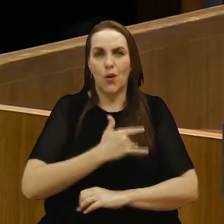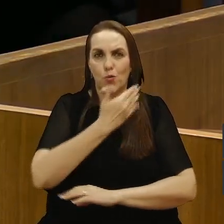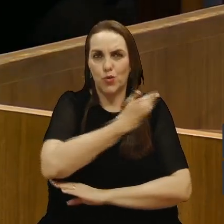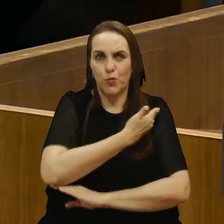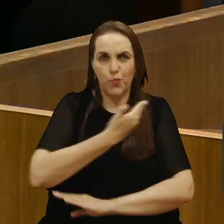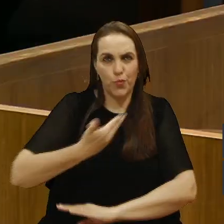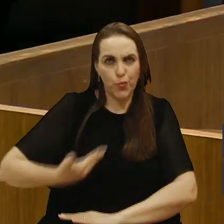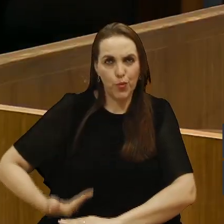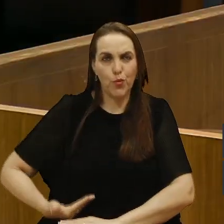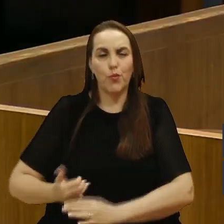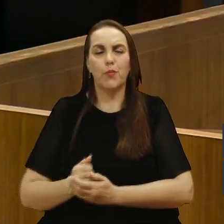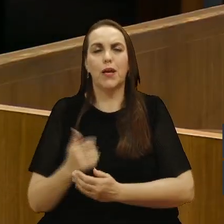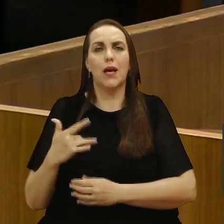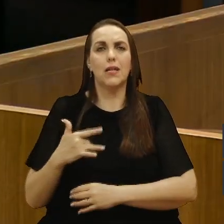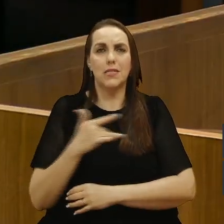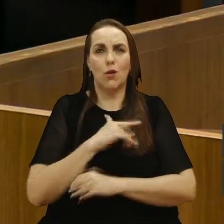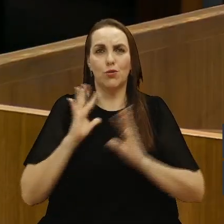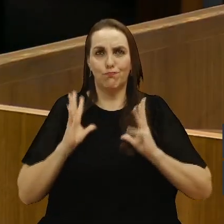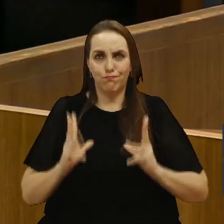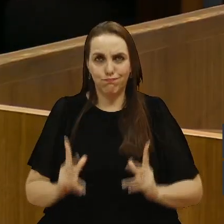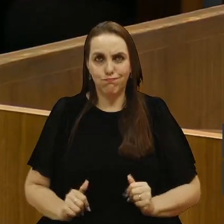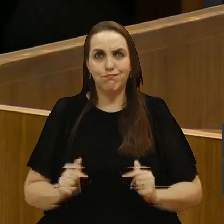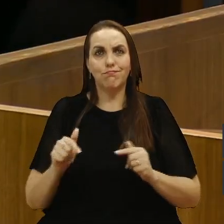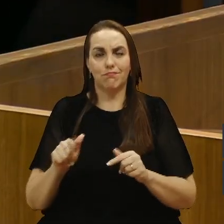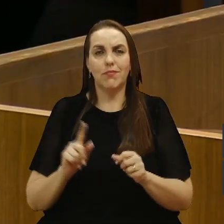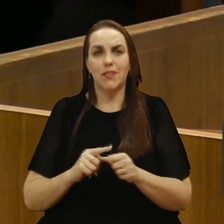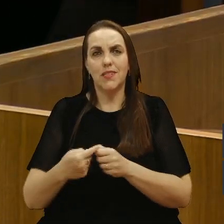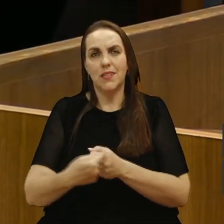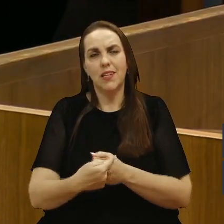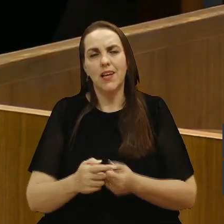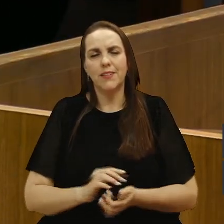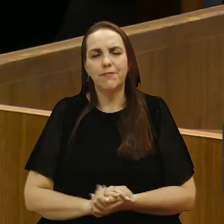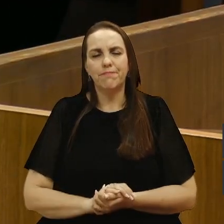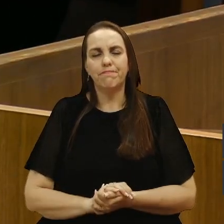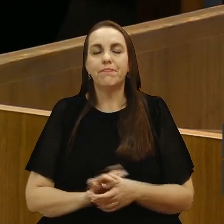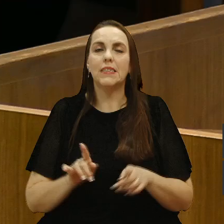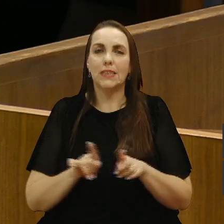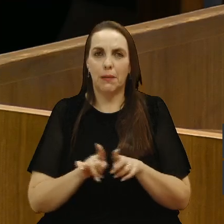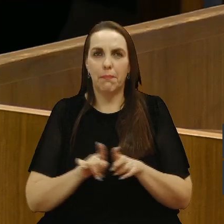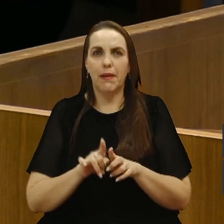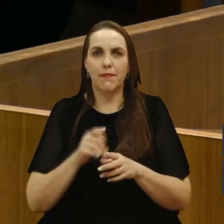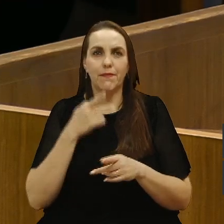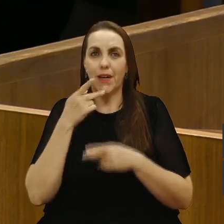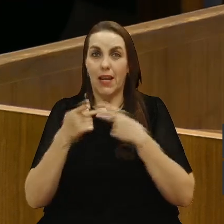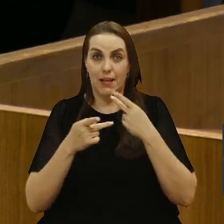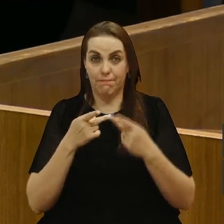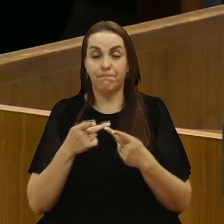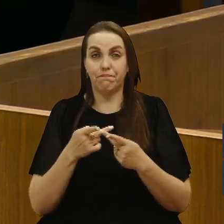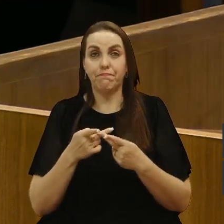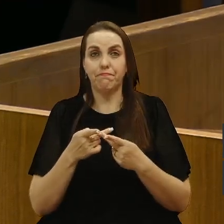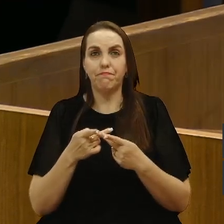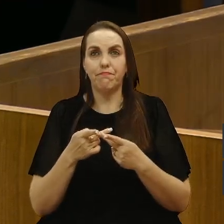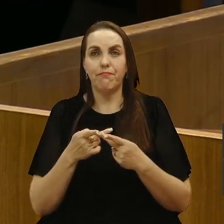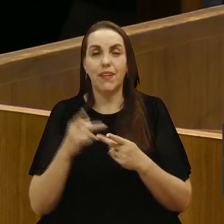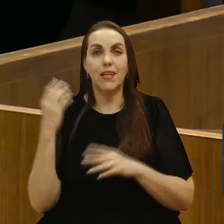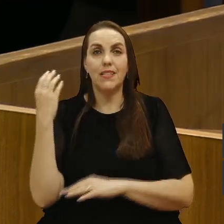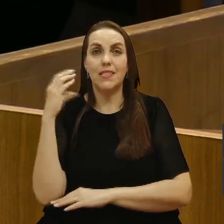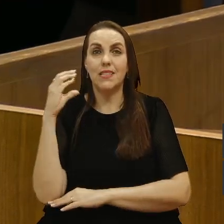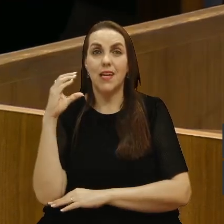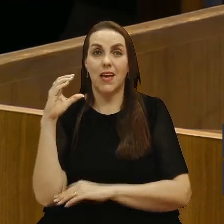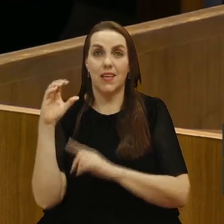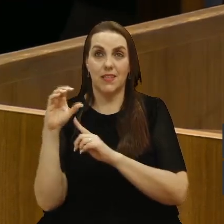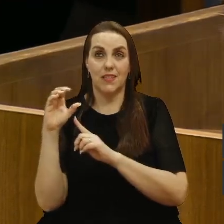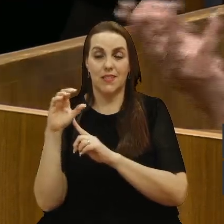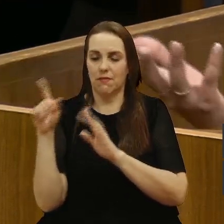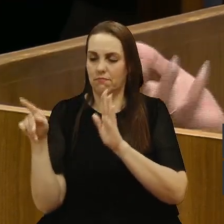saúde sanitária da nossa cidade e também falar sobre a ciência dessa emenda,